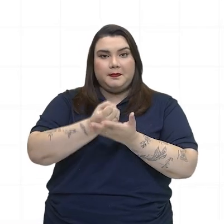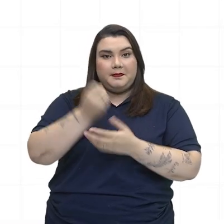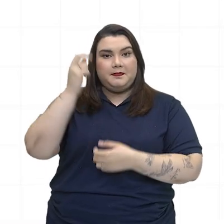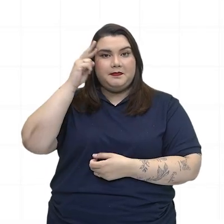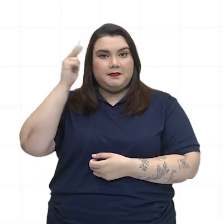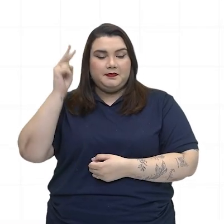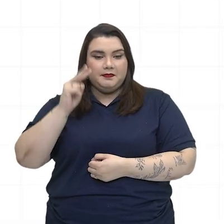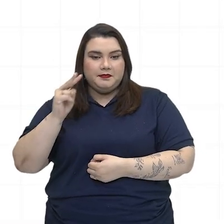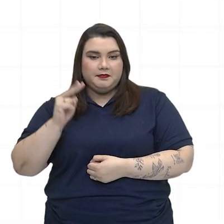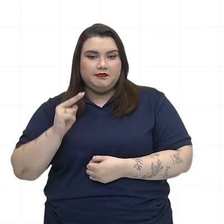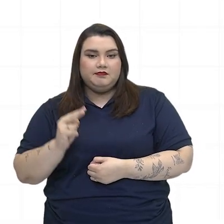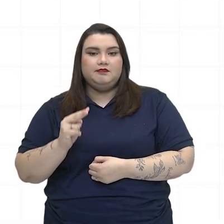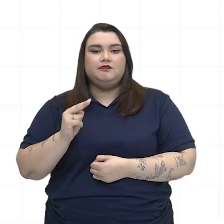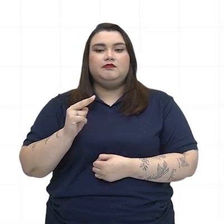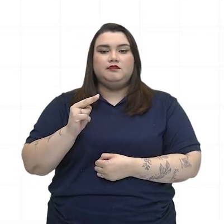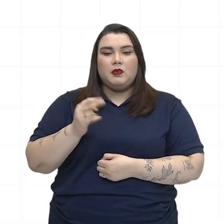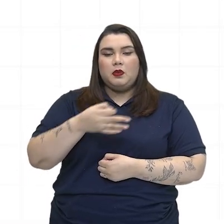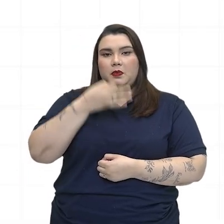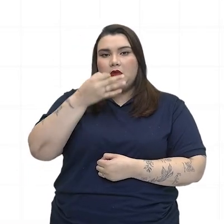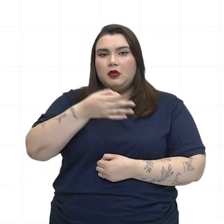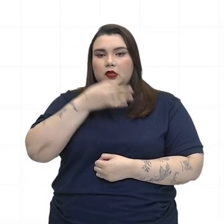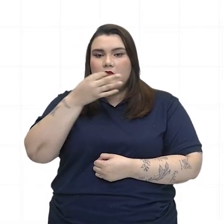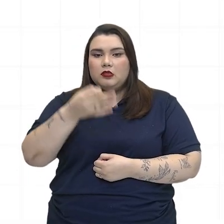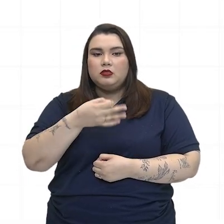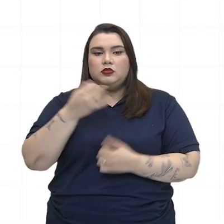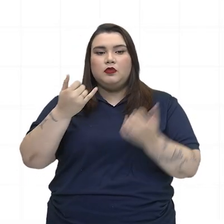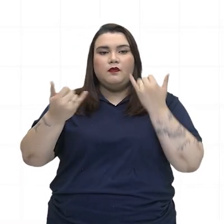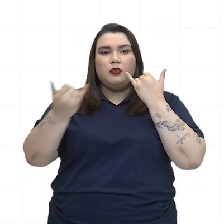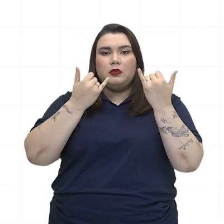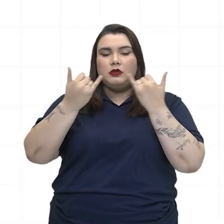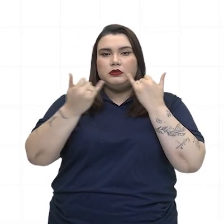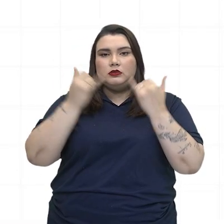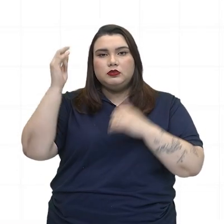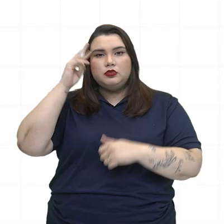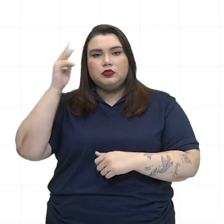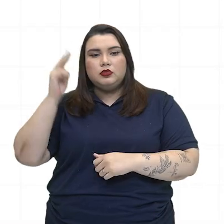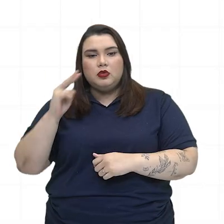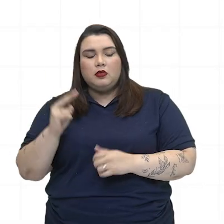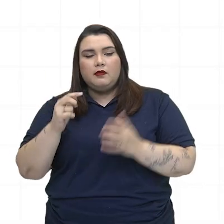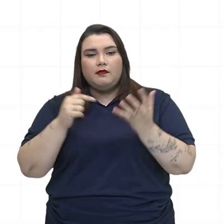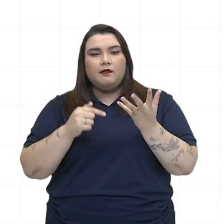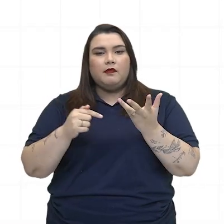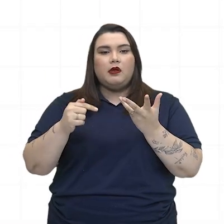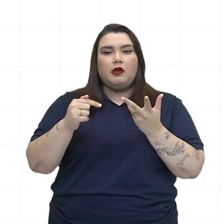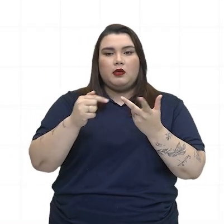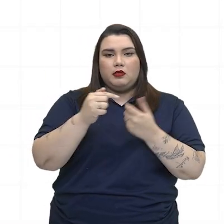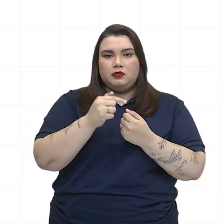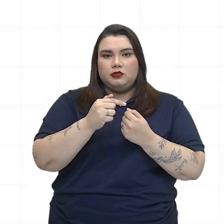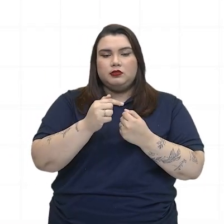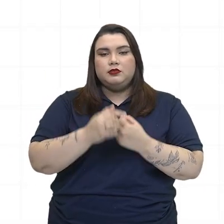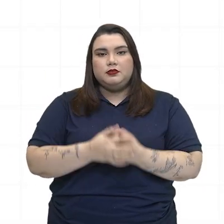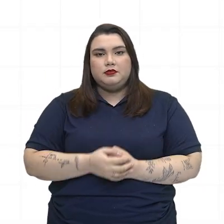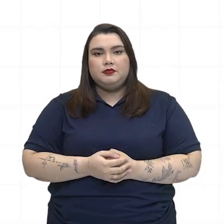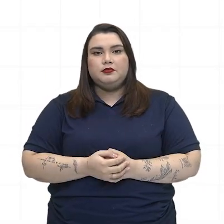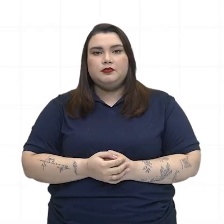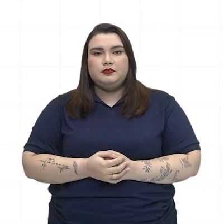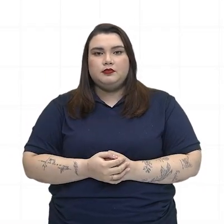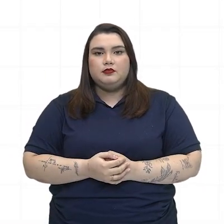registros históricos, sensores, banco de dados, entre outros. Então, quando se vai fazer, no